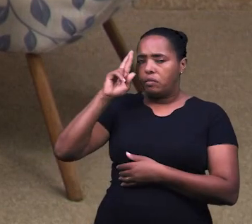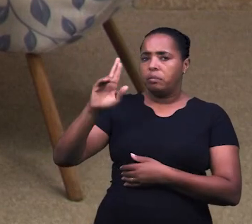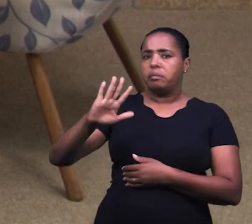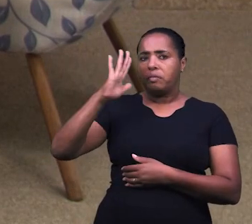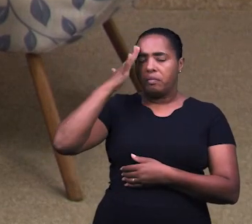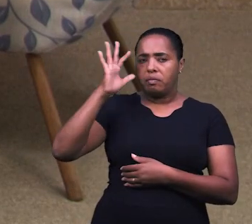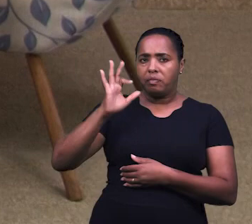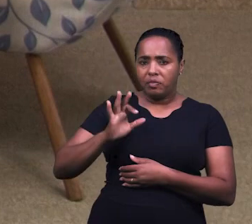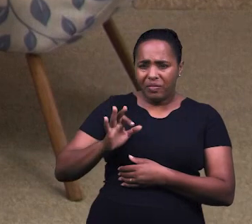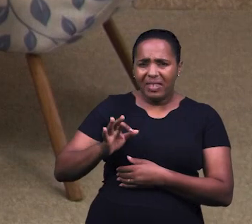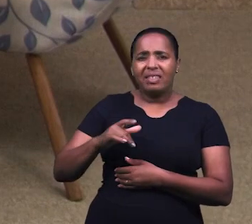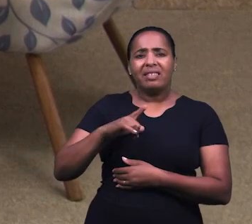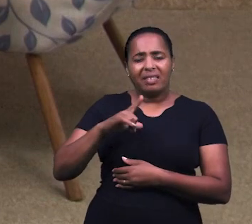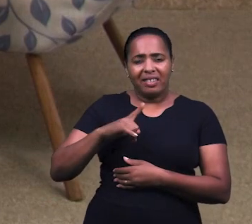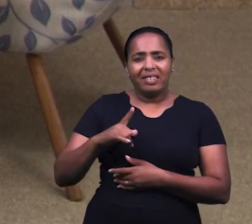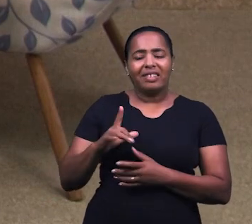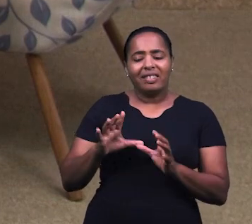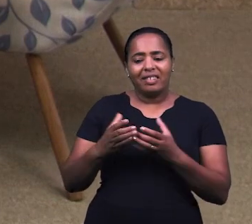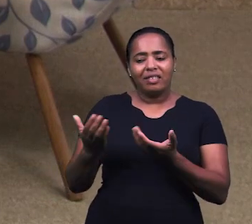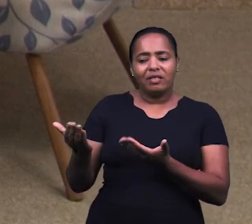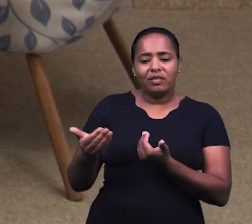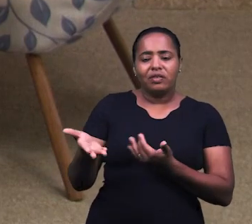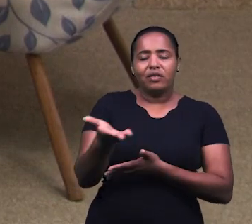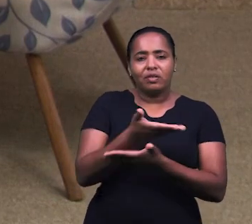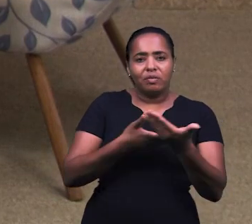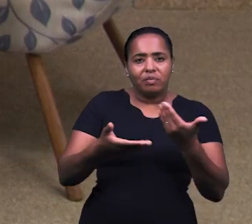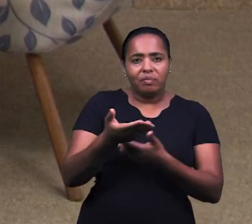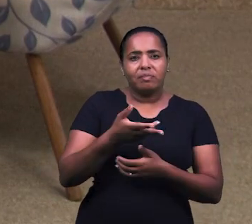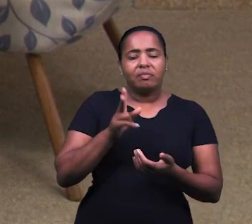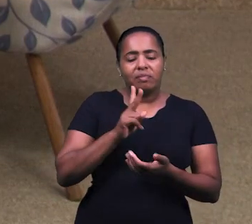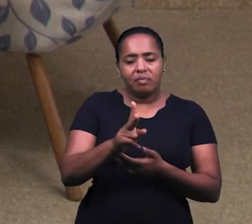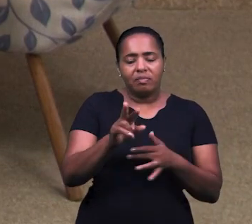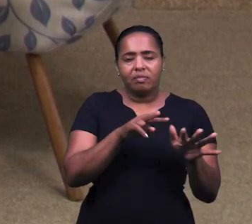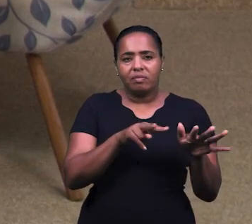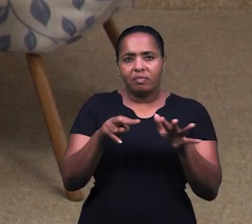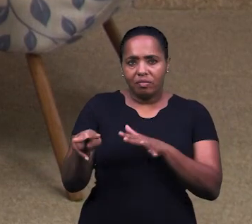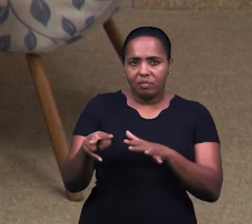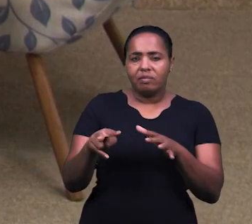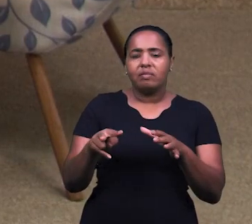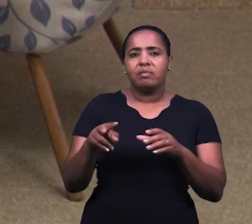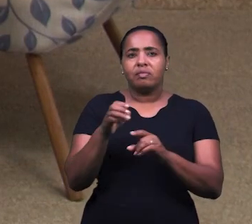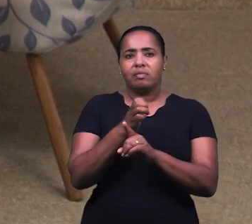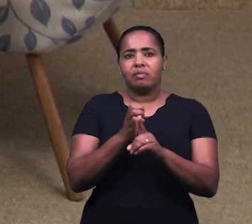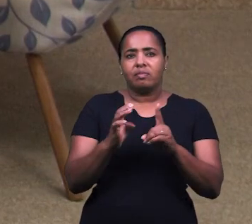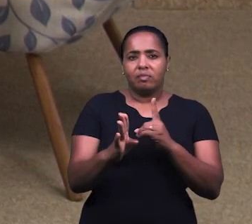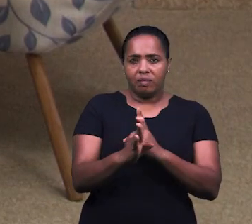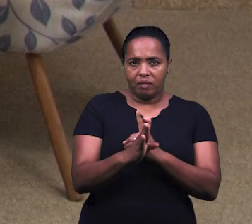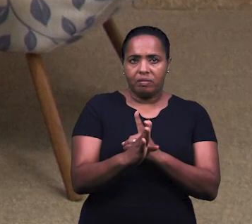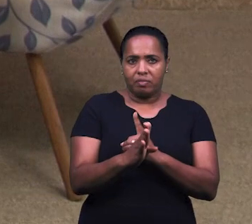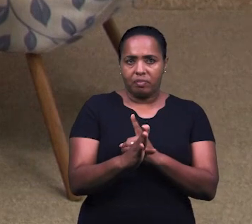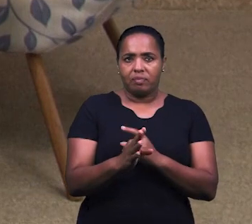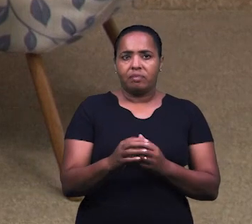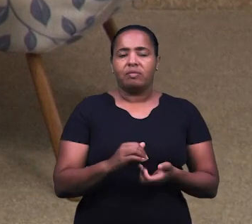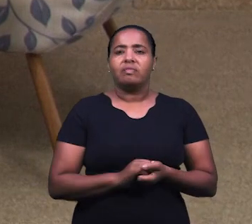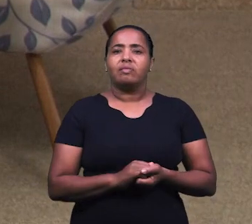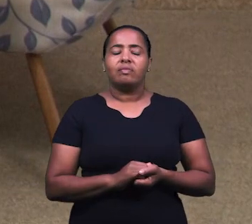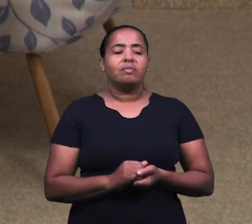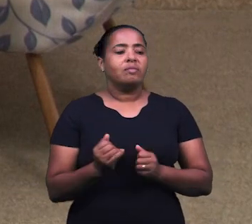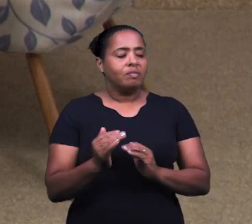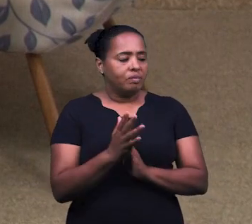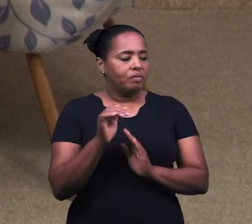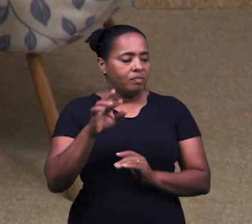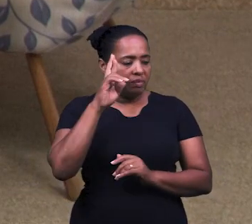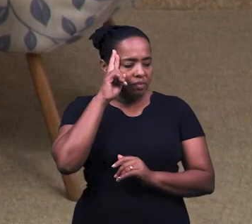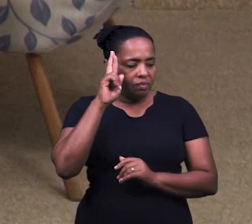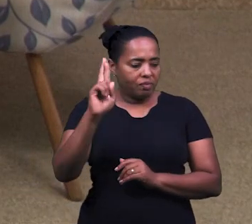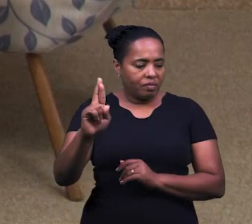do Senhor pelo entendimento dos nossos jovens e pelas participações que eles têm dado semanalmente para a nossa escola bíblica dominical. Louvado